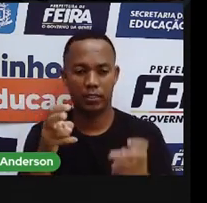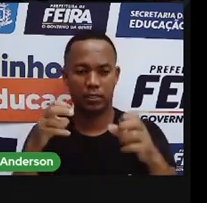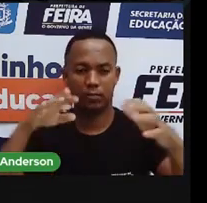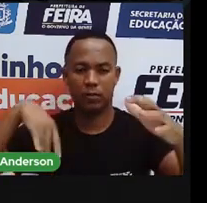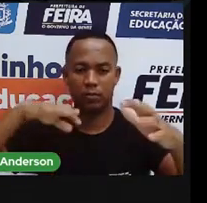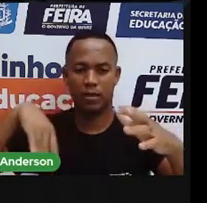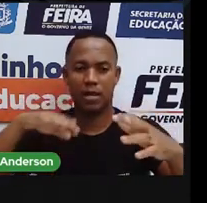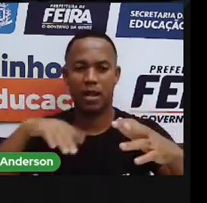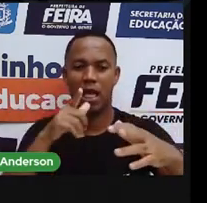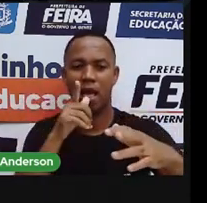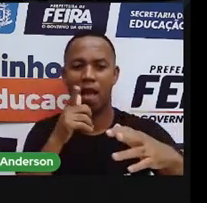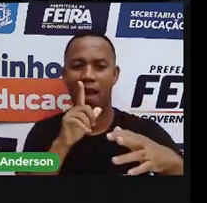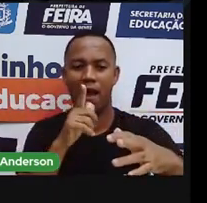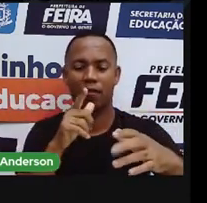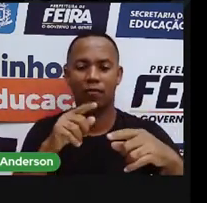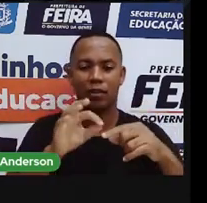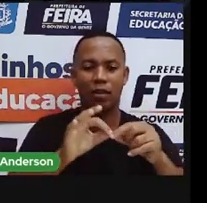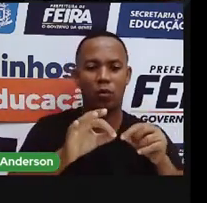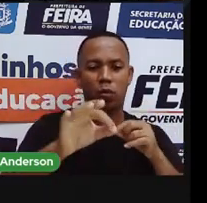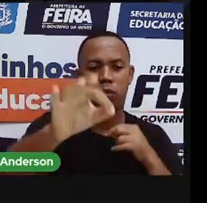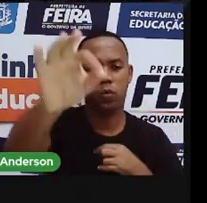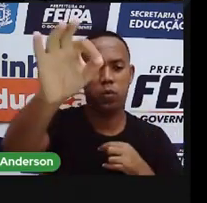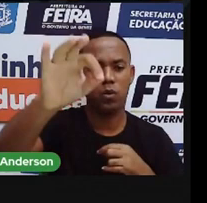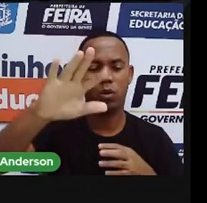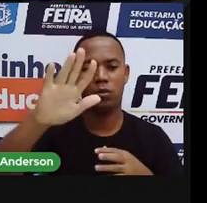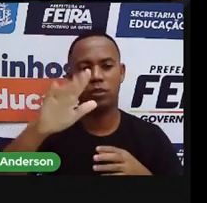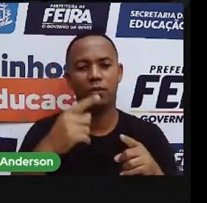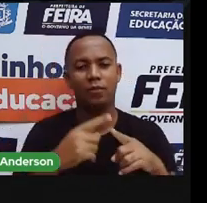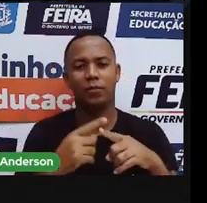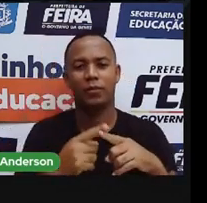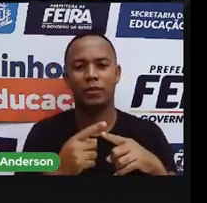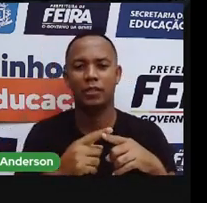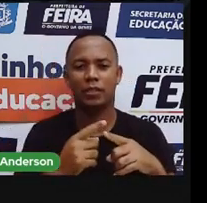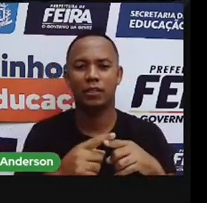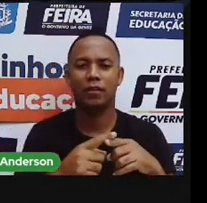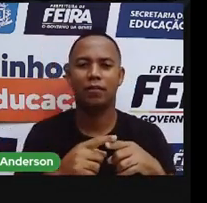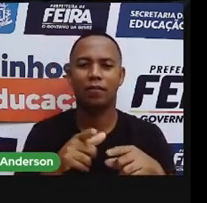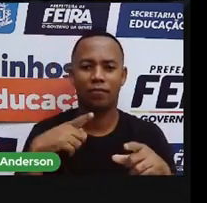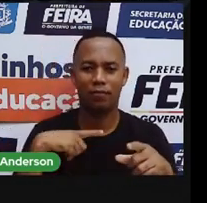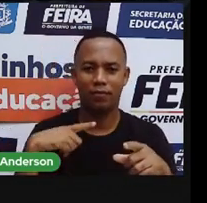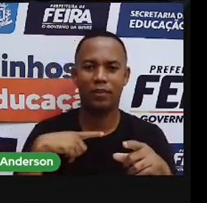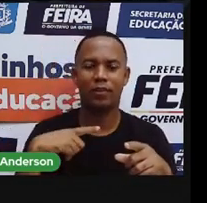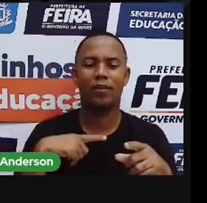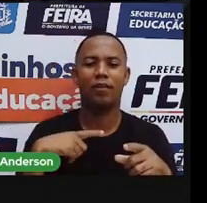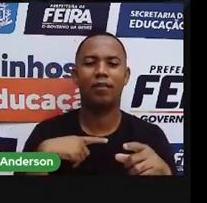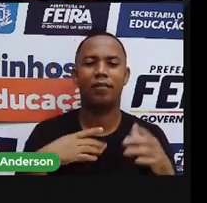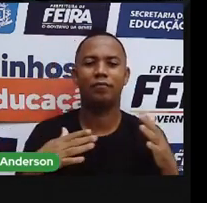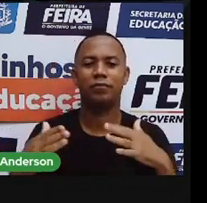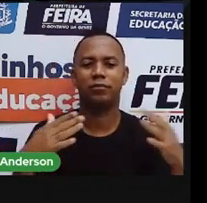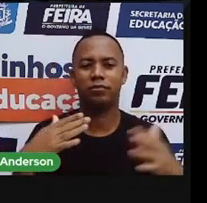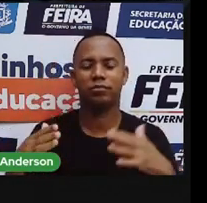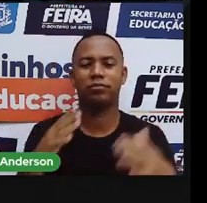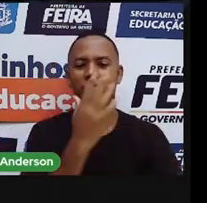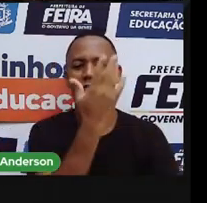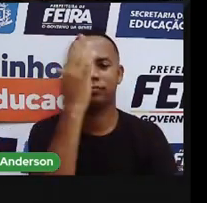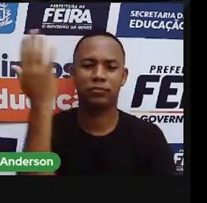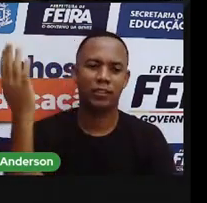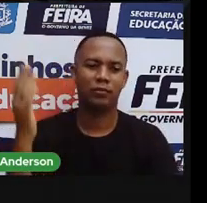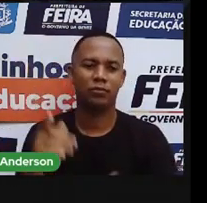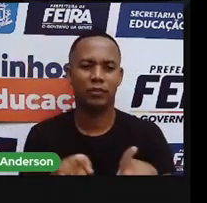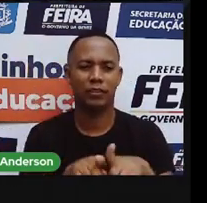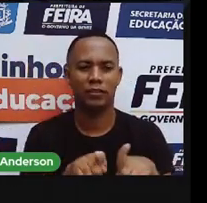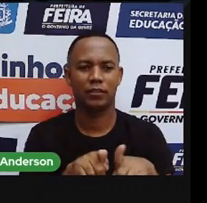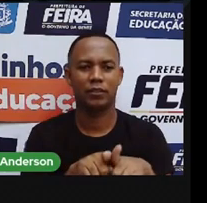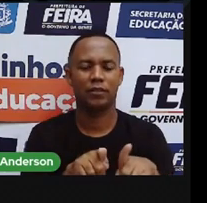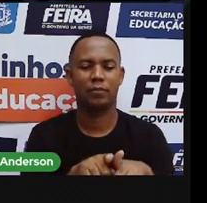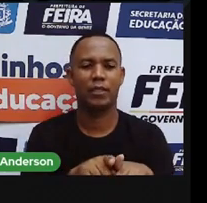você, que ela vai se afastando, vai ficando longe, longe, longe, dá até preguiça de você na água. Pronto, em determinado momento a água está